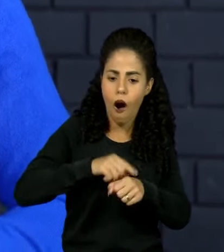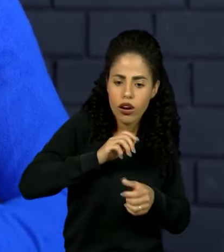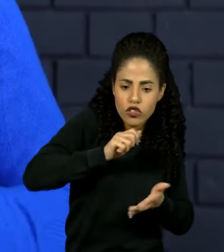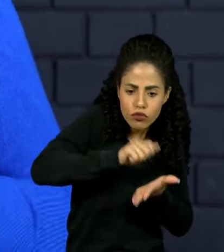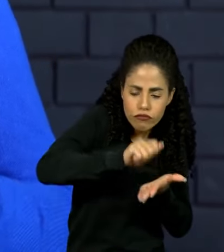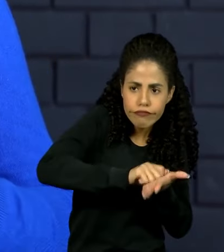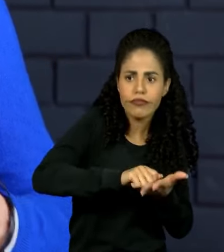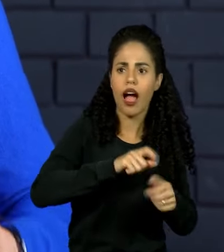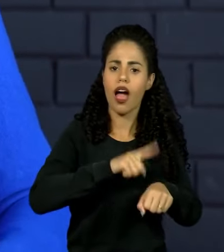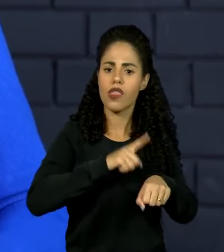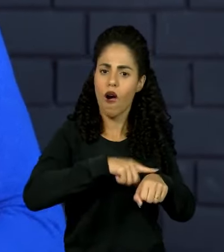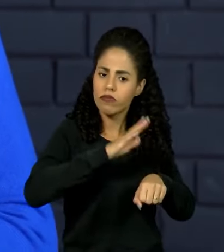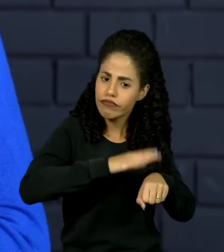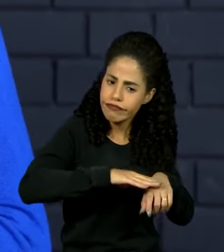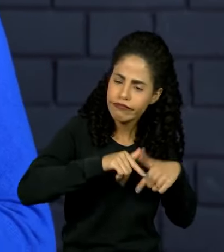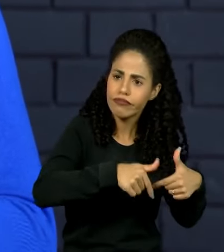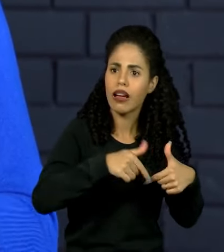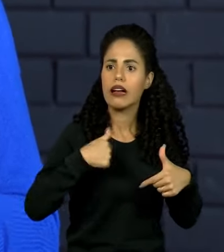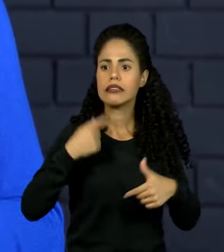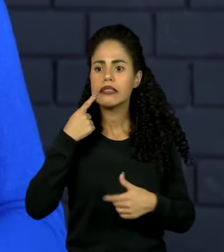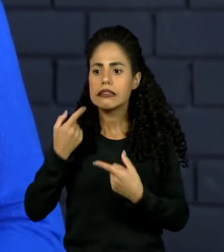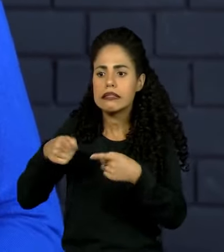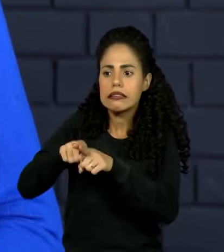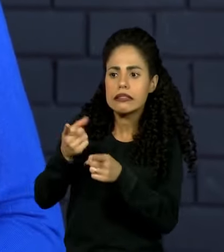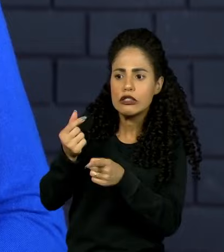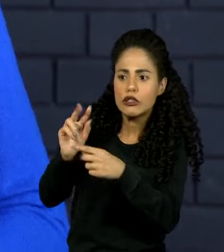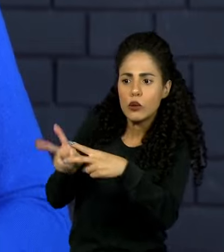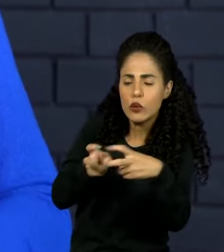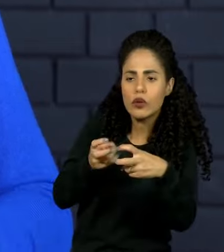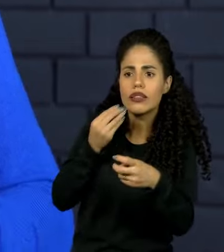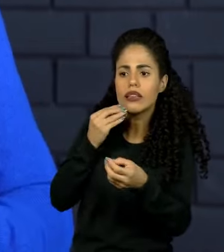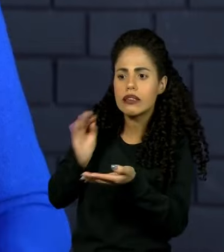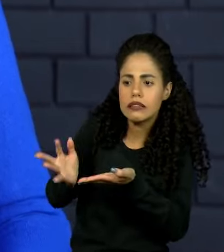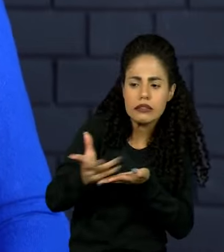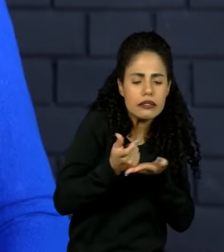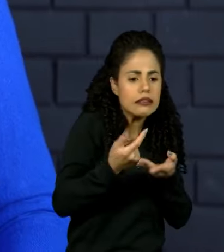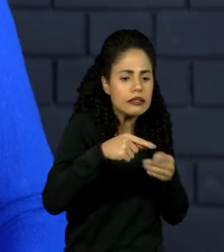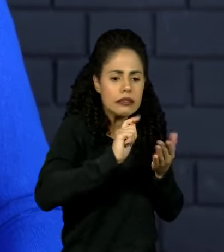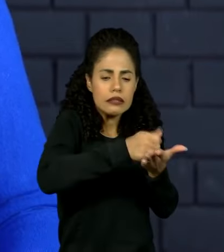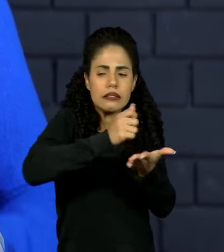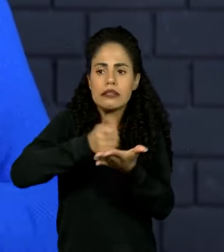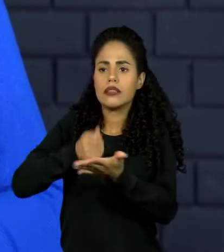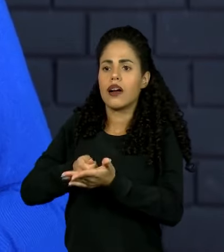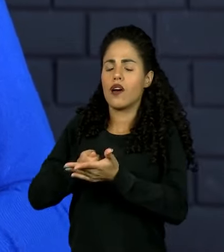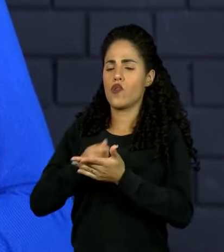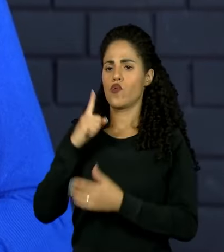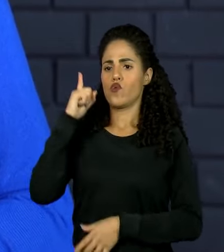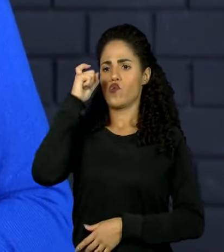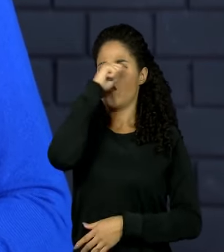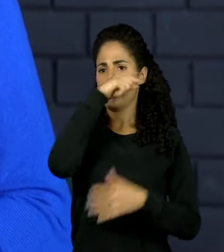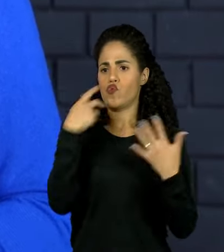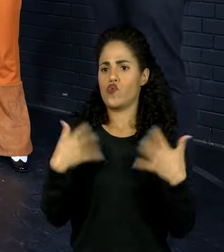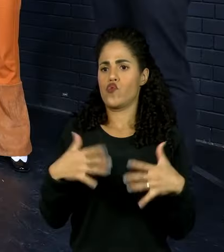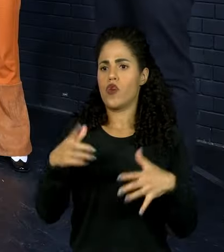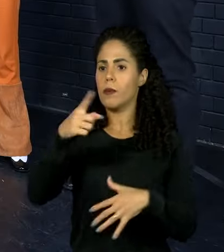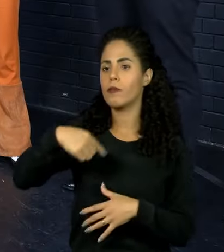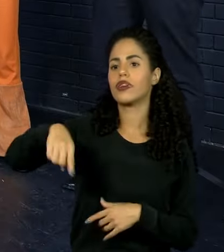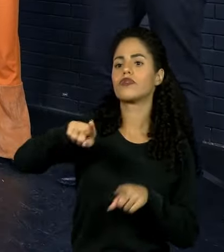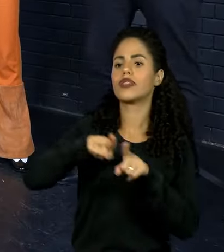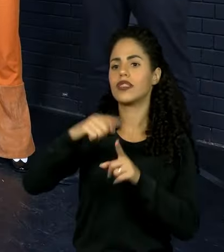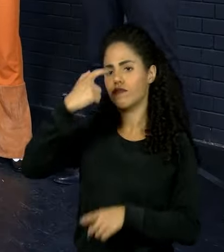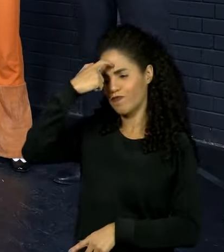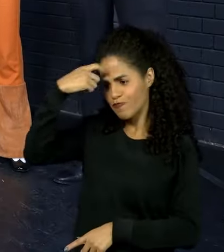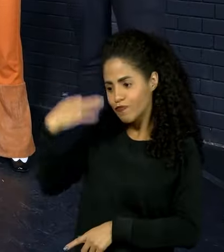a buscar parcerias né buscar recursos para fazer isso a levar uma mensagem mas é tão legal quando vocês T essa